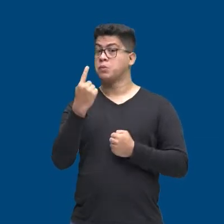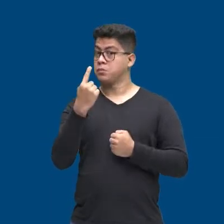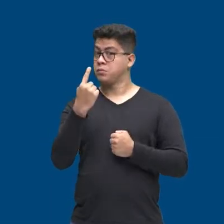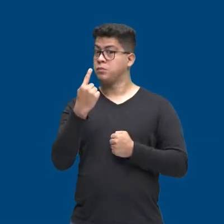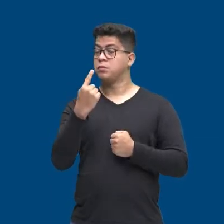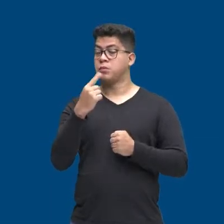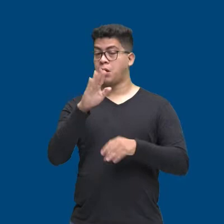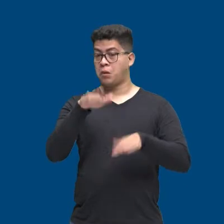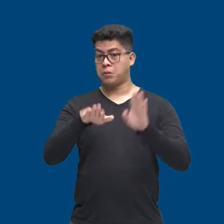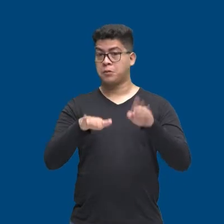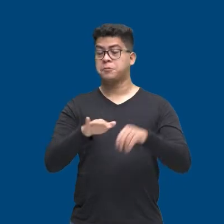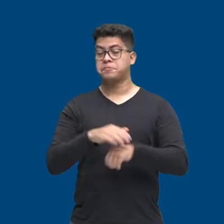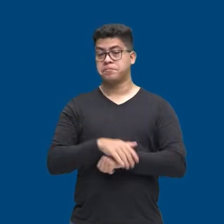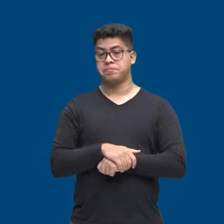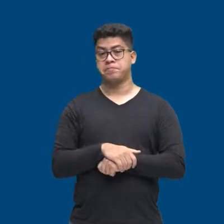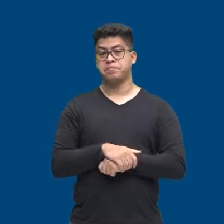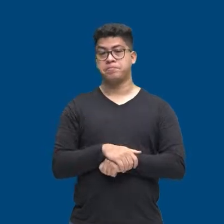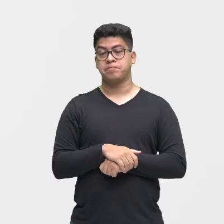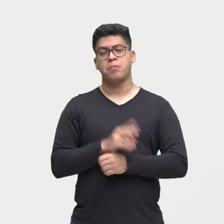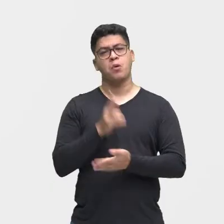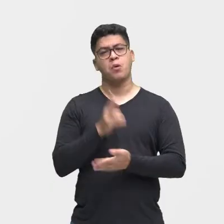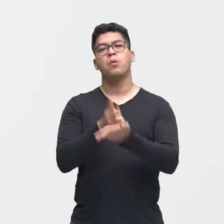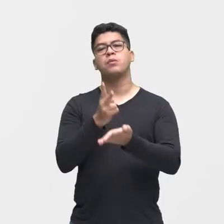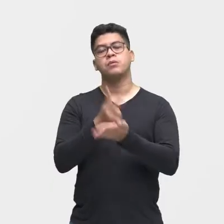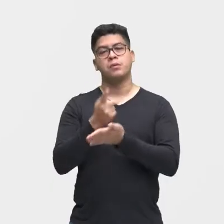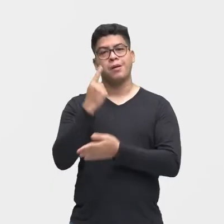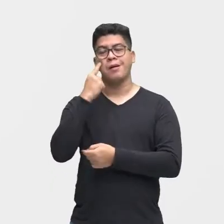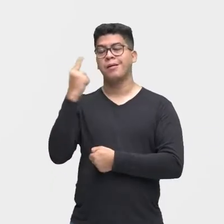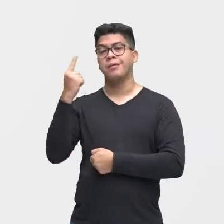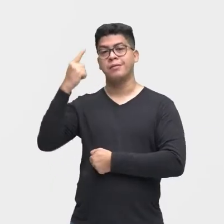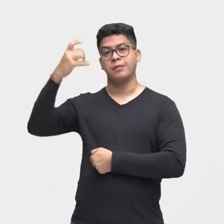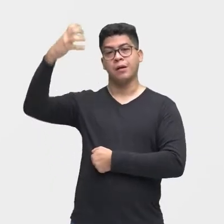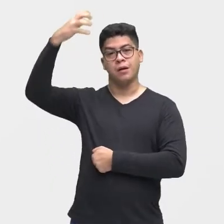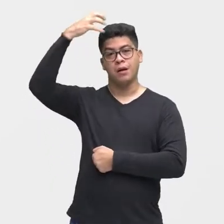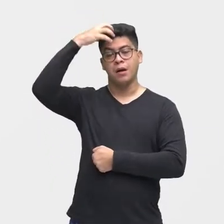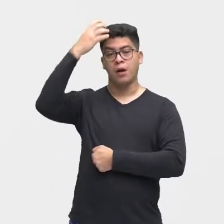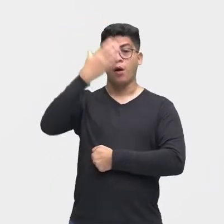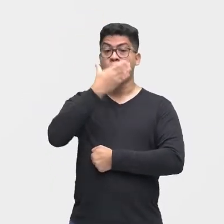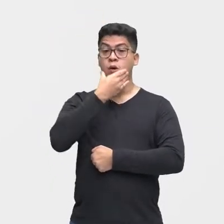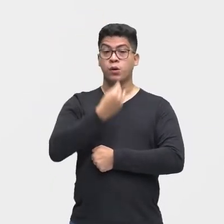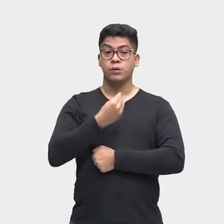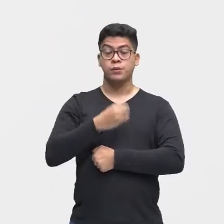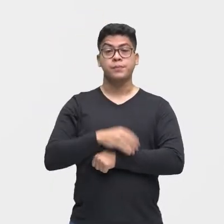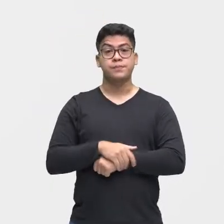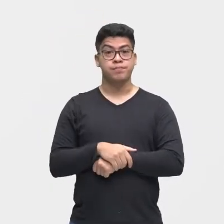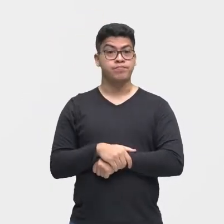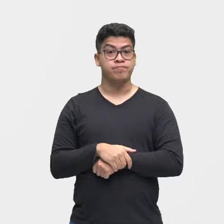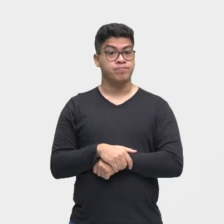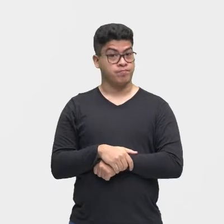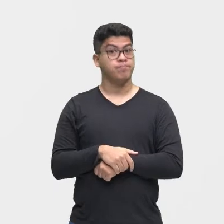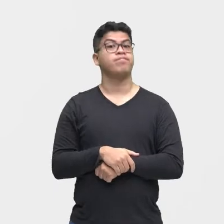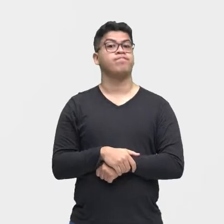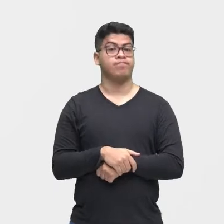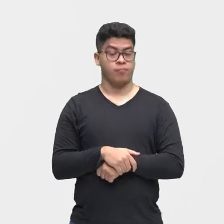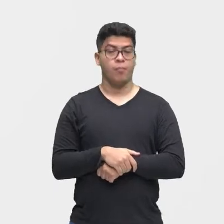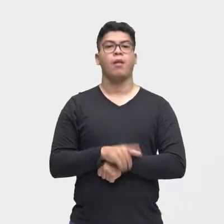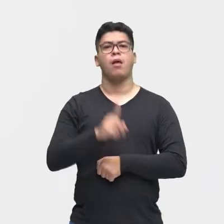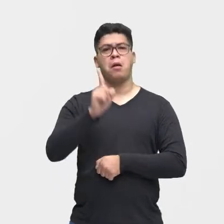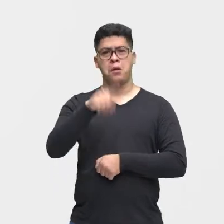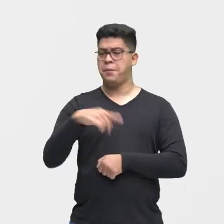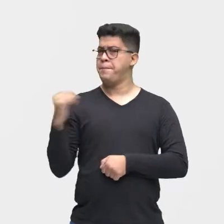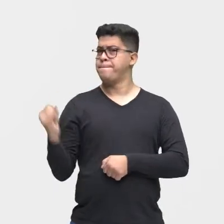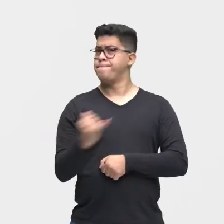poderosa prosseguindo vamos lá com o nosso rei essa aqui é uma Peça importante